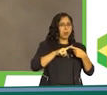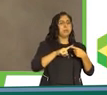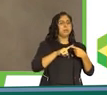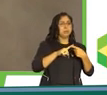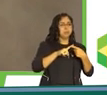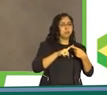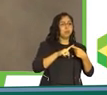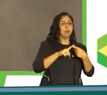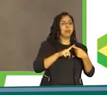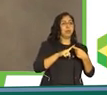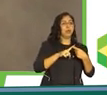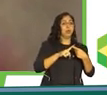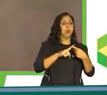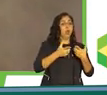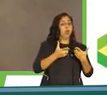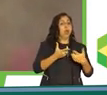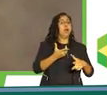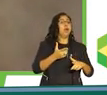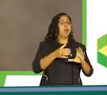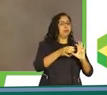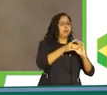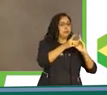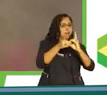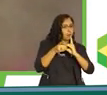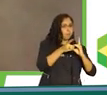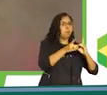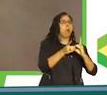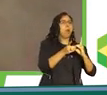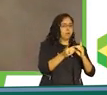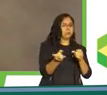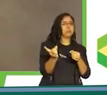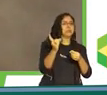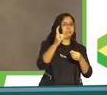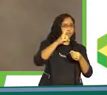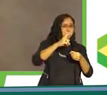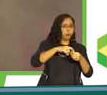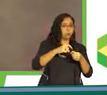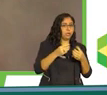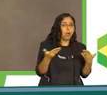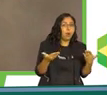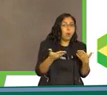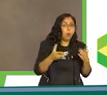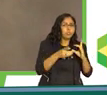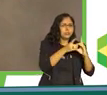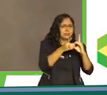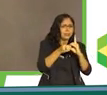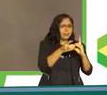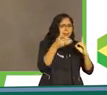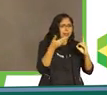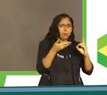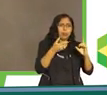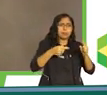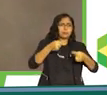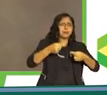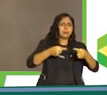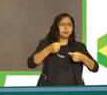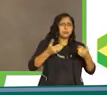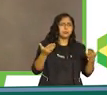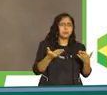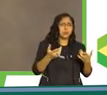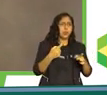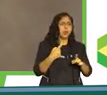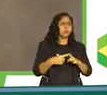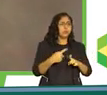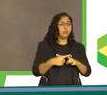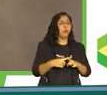nossos costumes democráticos, que nós jamais imaginávamos que fosse voltar a estar em discussão por esse governo fascista que